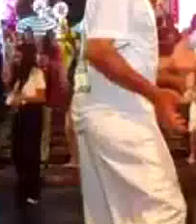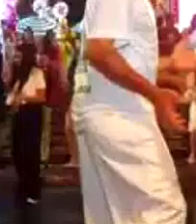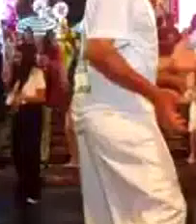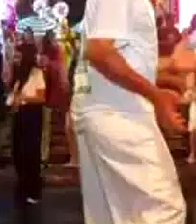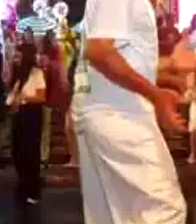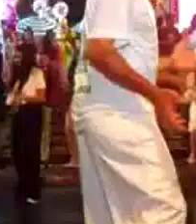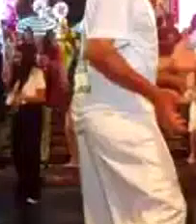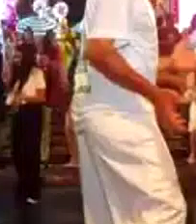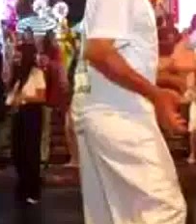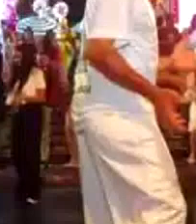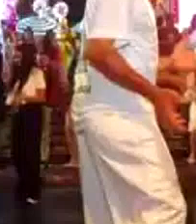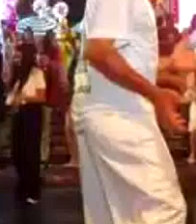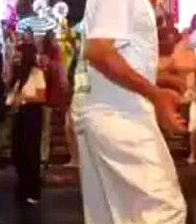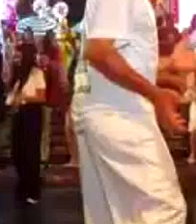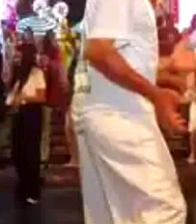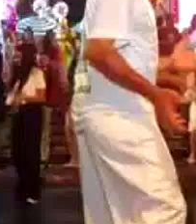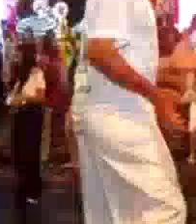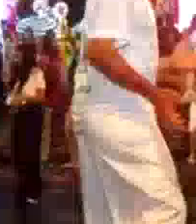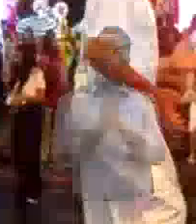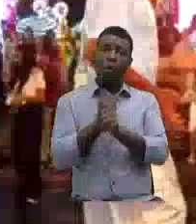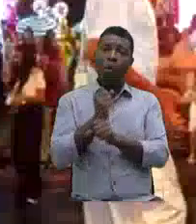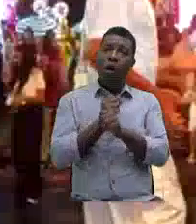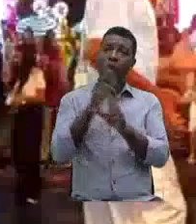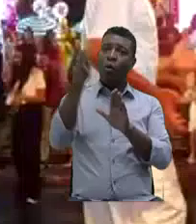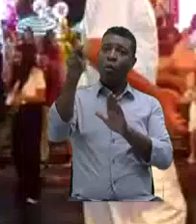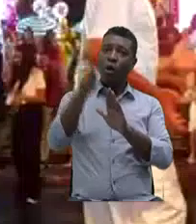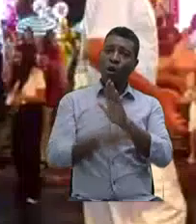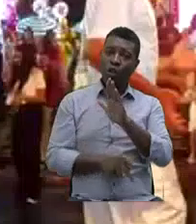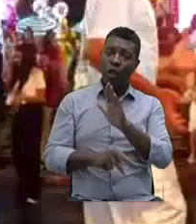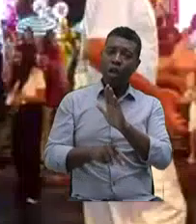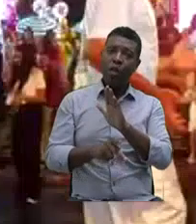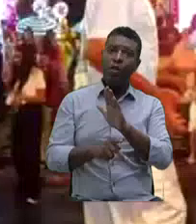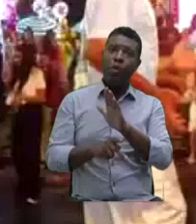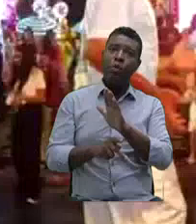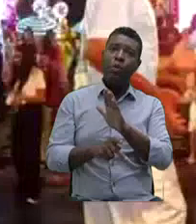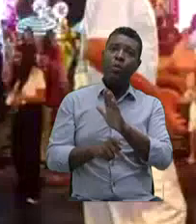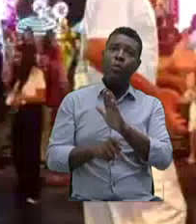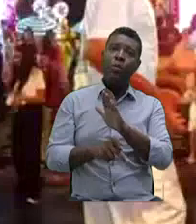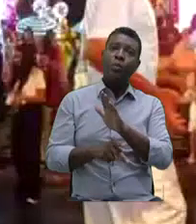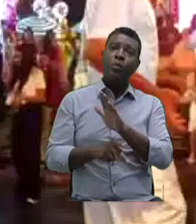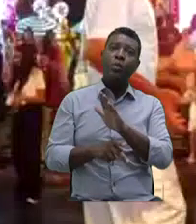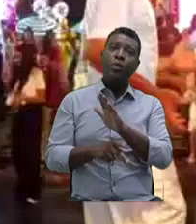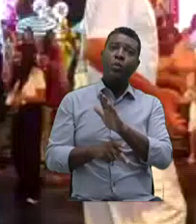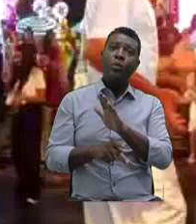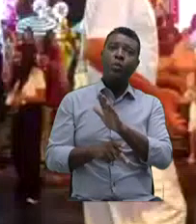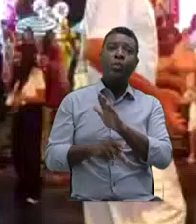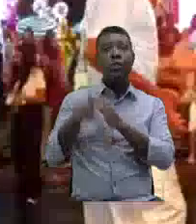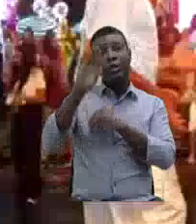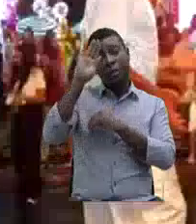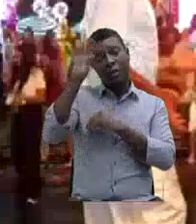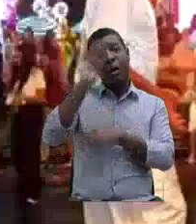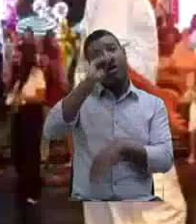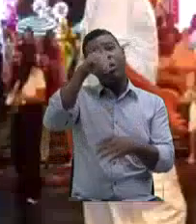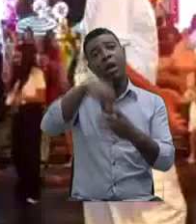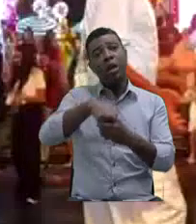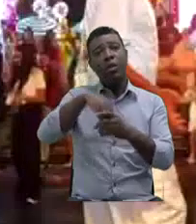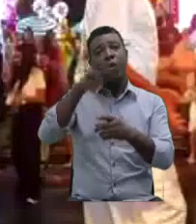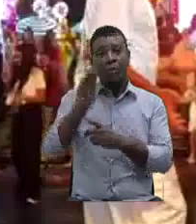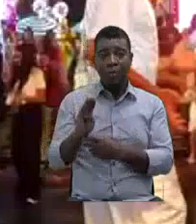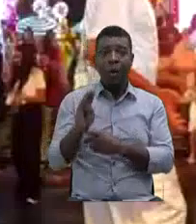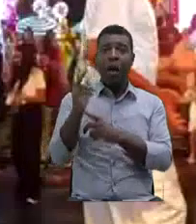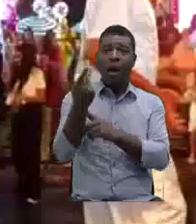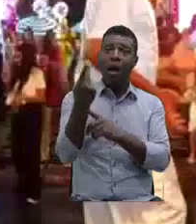Nós começamos o ano com um projeto, sobretudo em Belo Horizonte, de fazermos